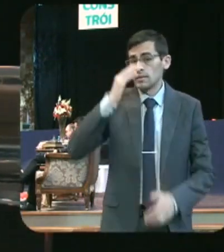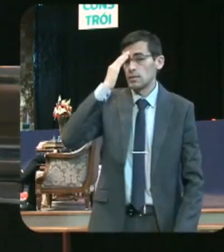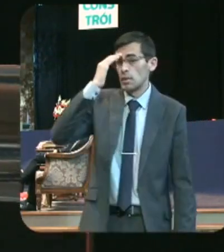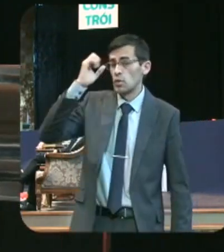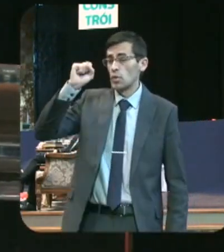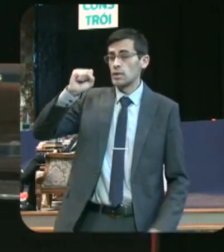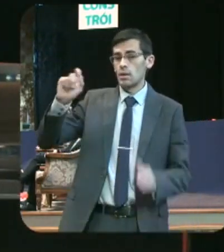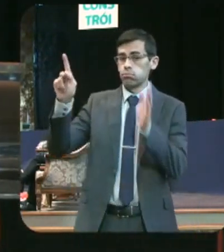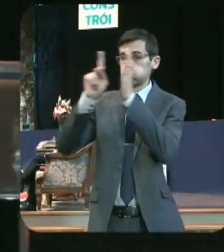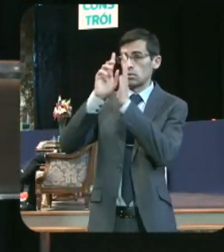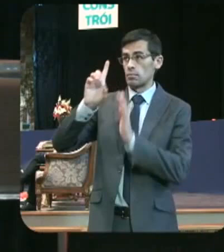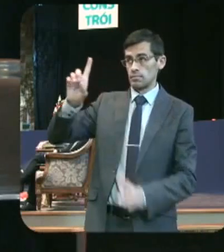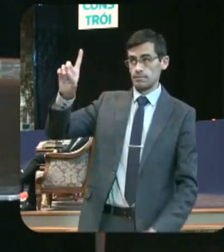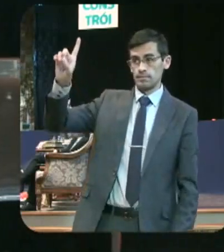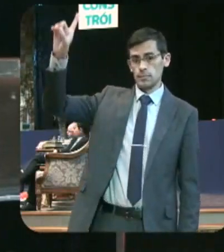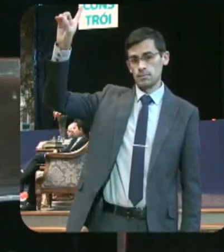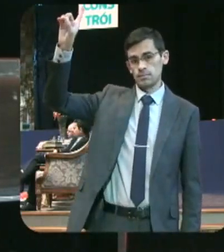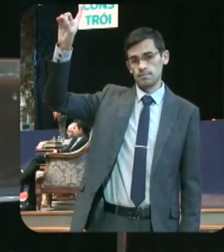sabedoria divina,